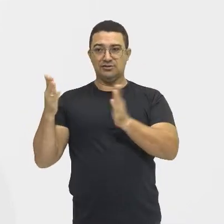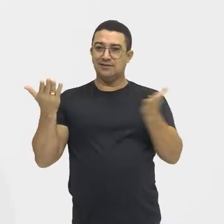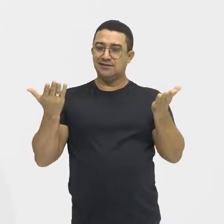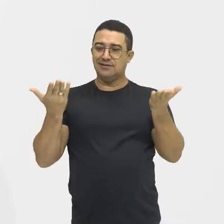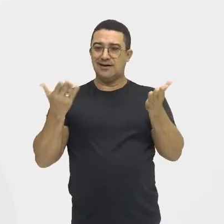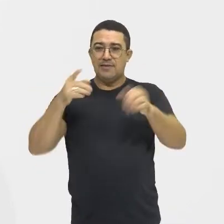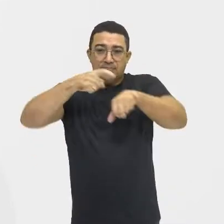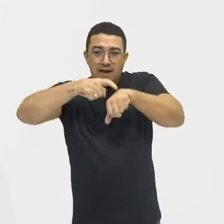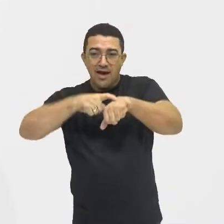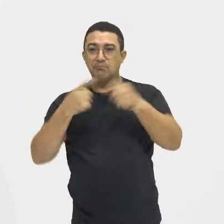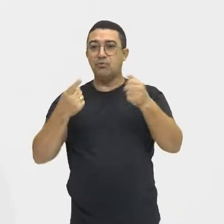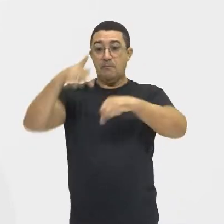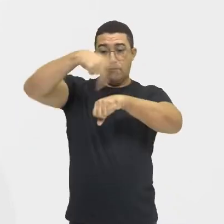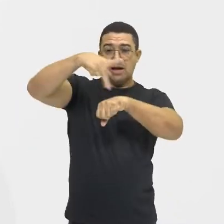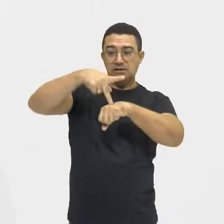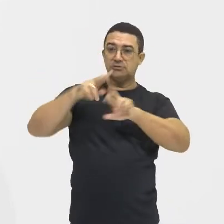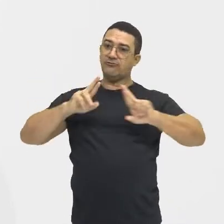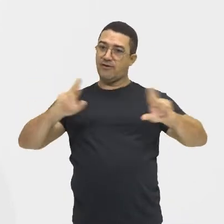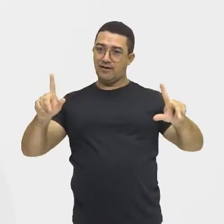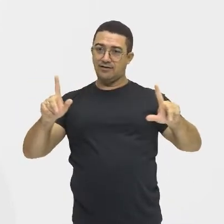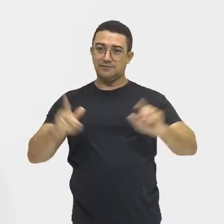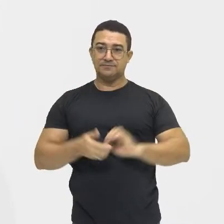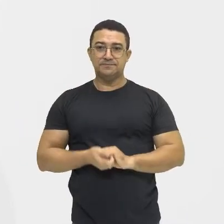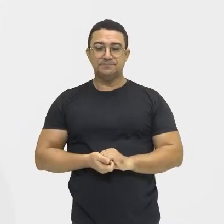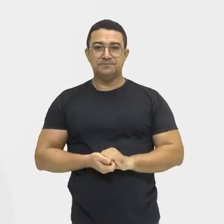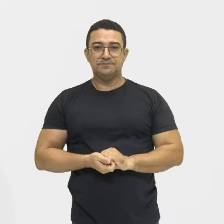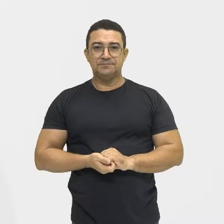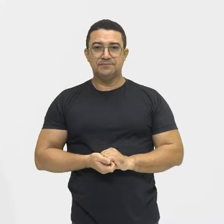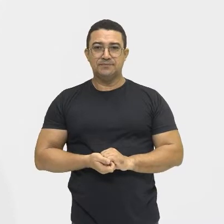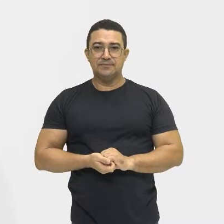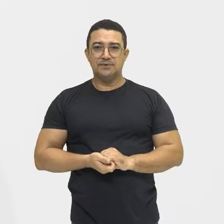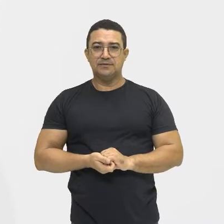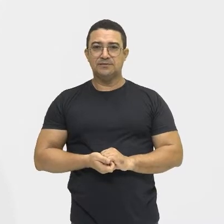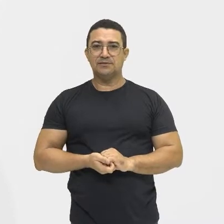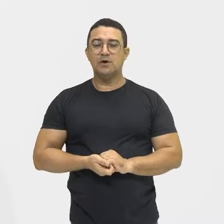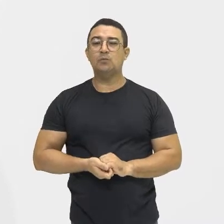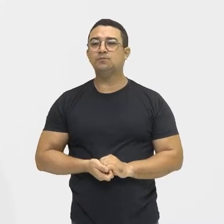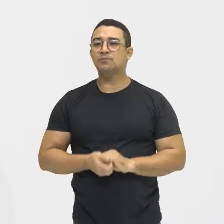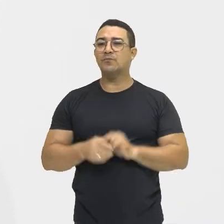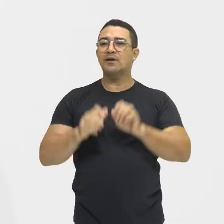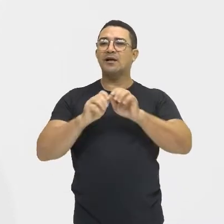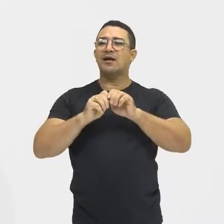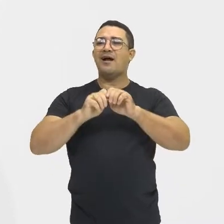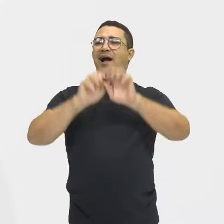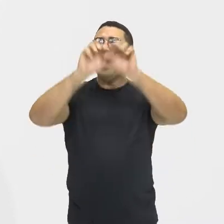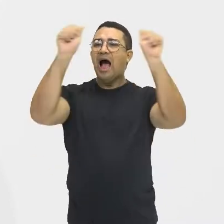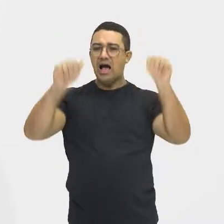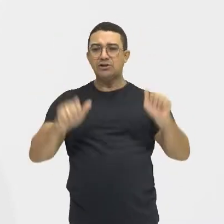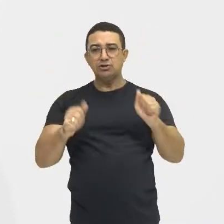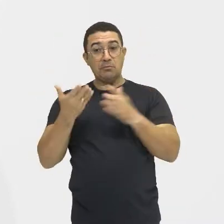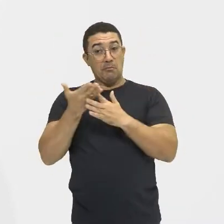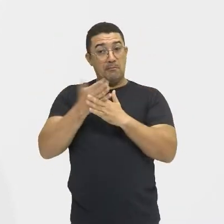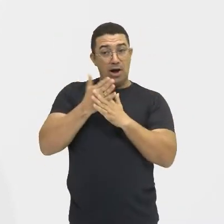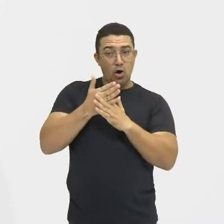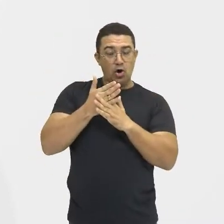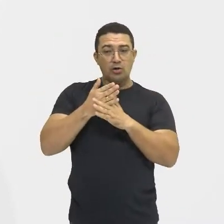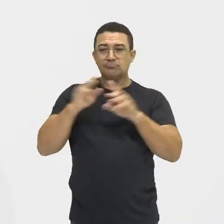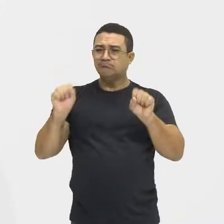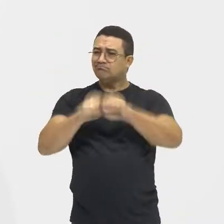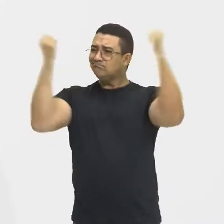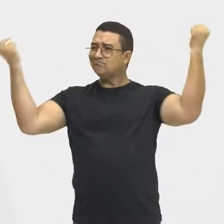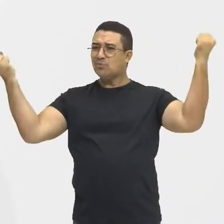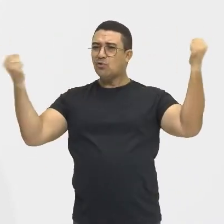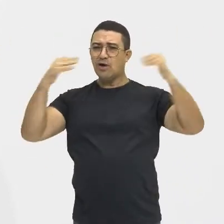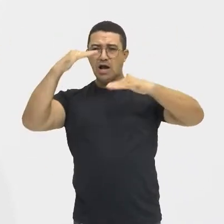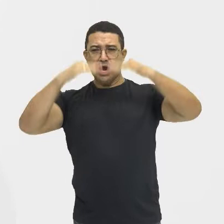países, ok? Continuando, as obras barrocas romperam o equilíbrio entre o sentimento